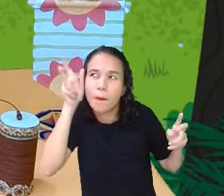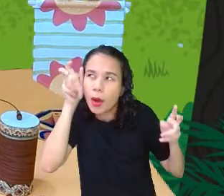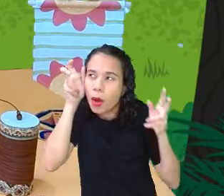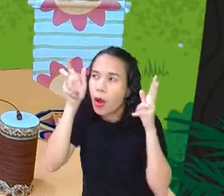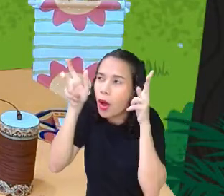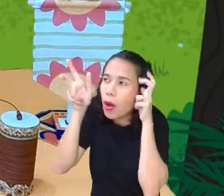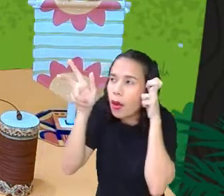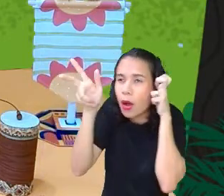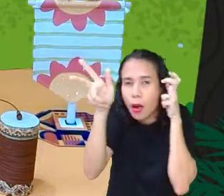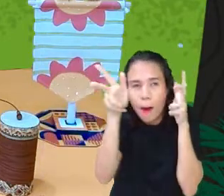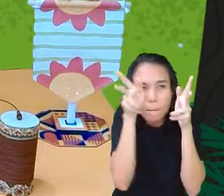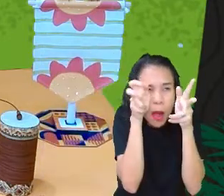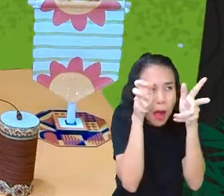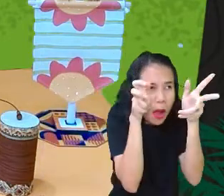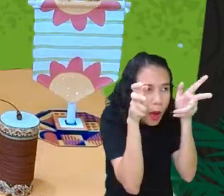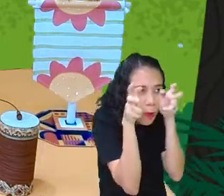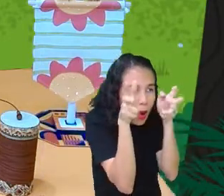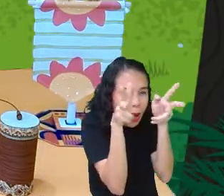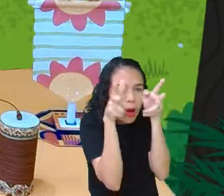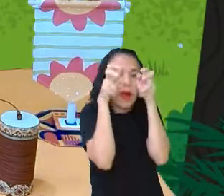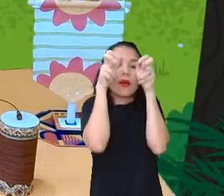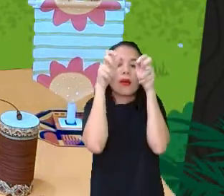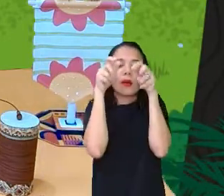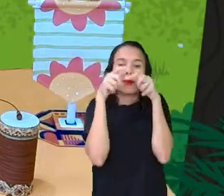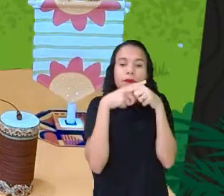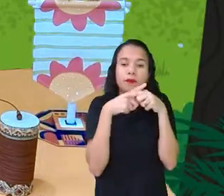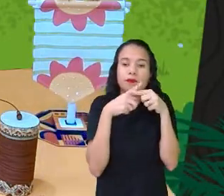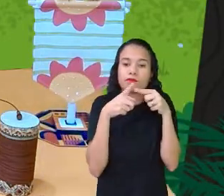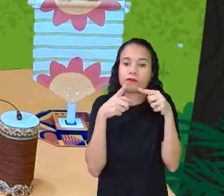deles. Só que